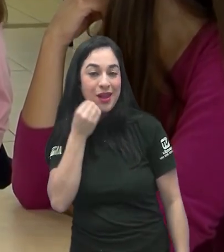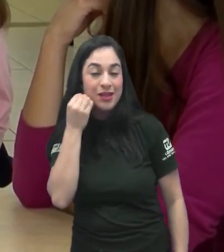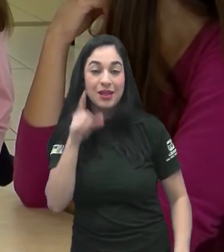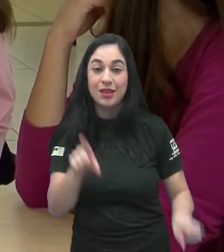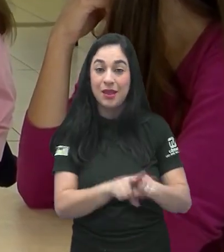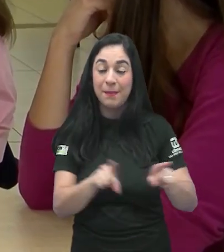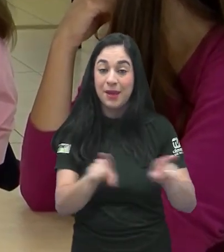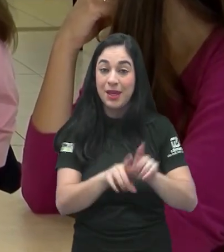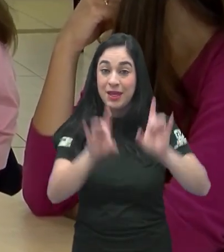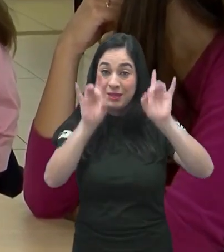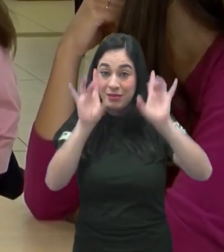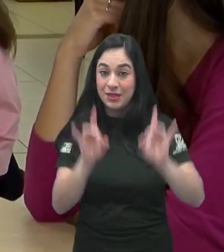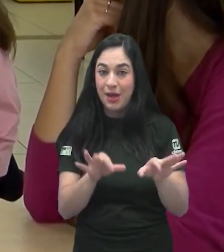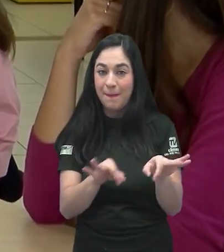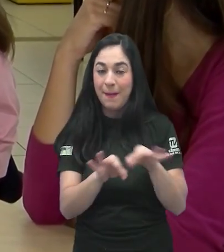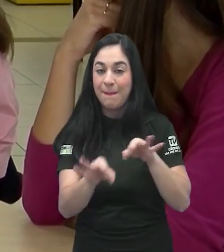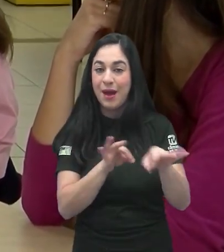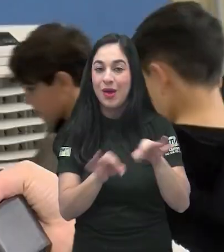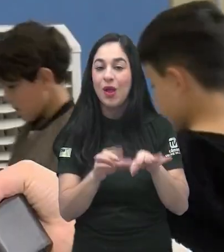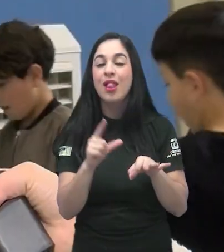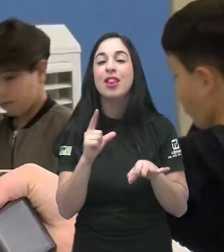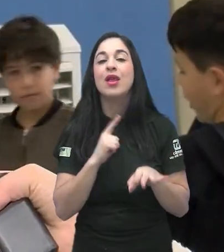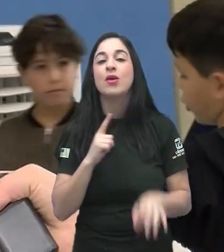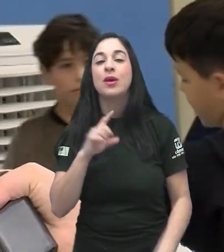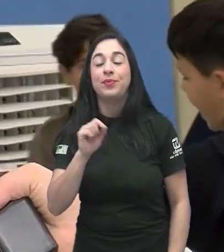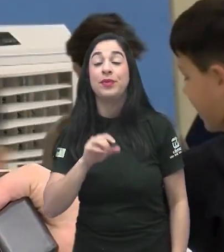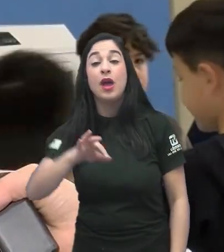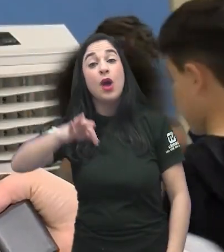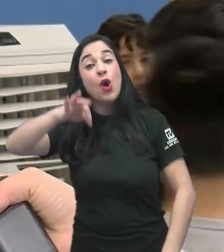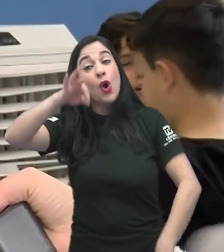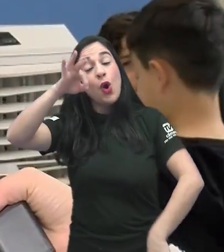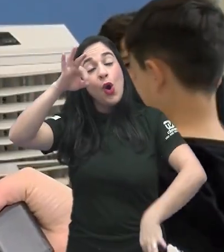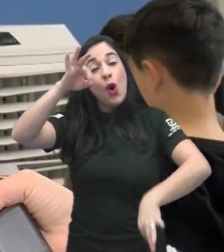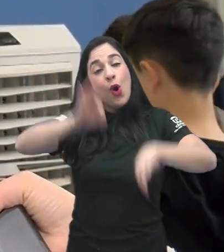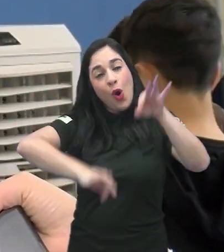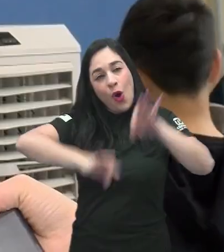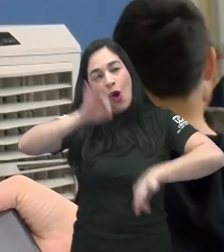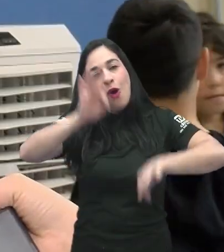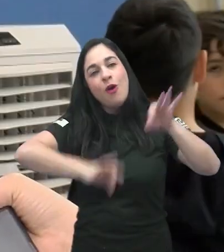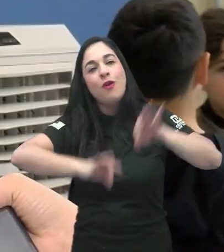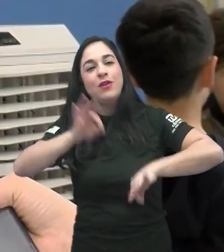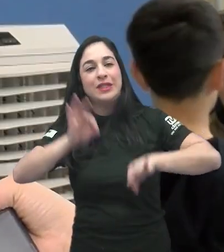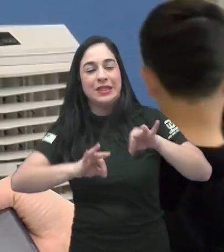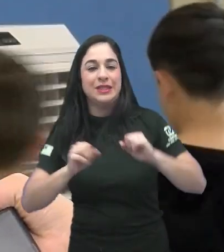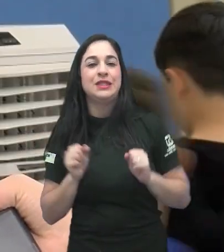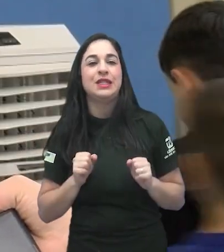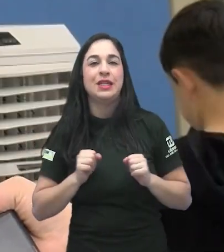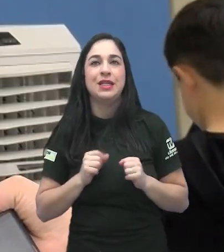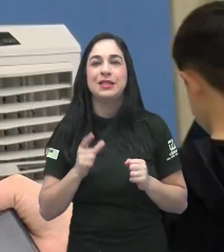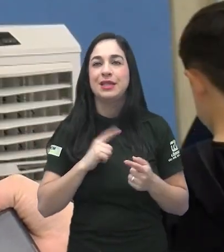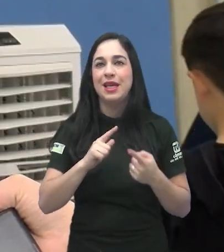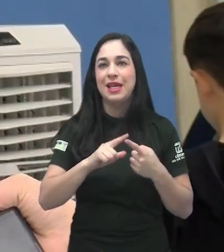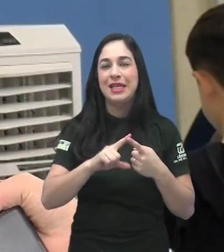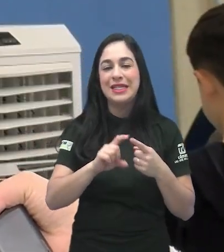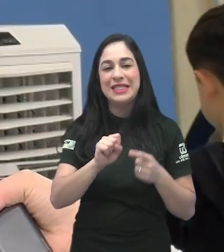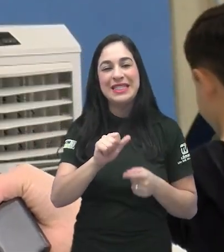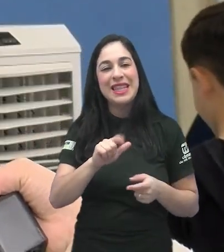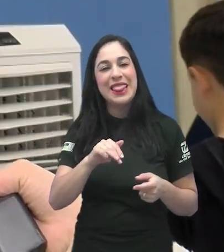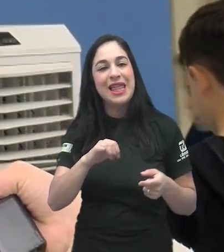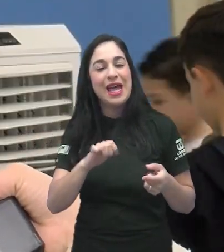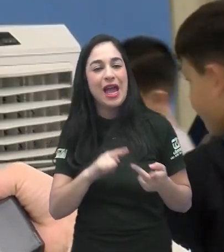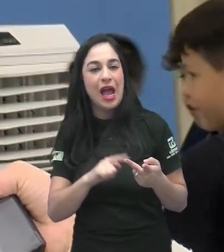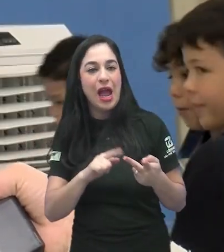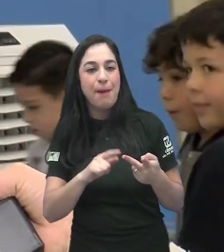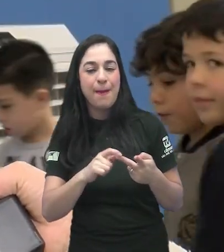programação especial para receber as crianças. Está oferecendo as oficinas diferenciadas, que são oficinas de slime,